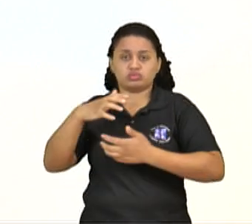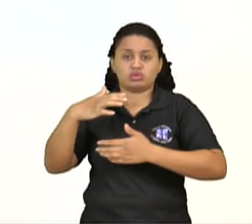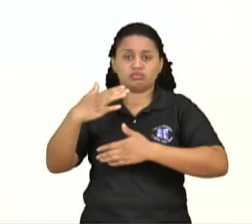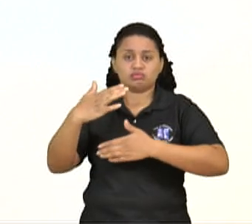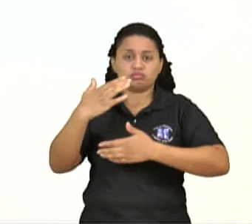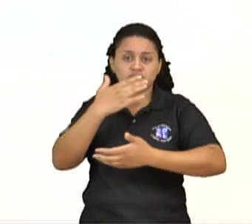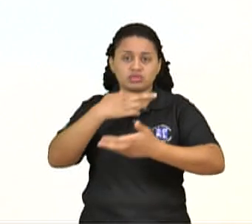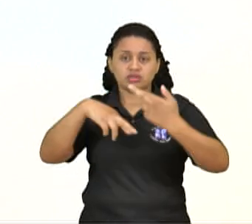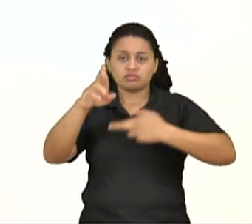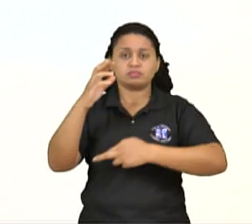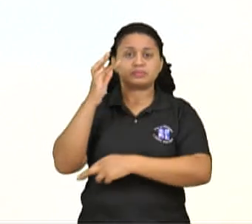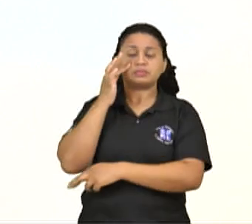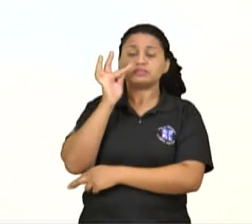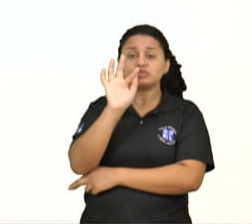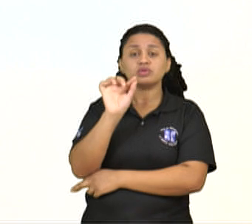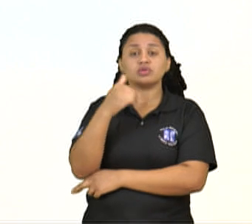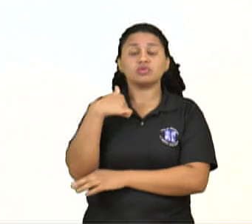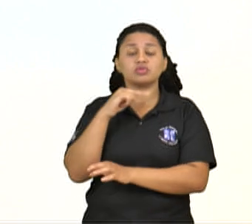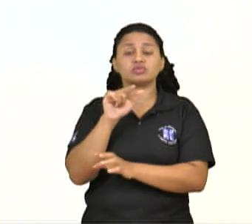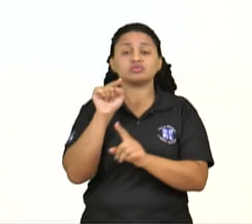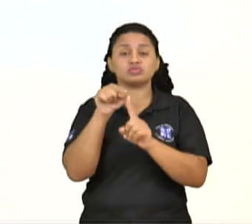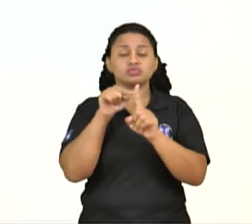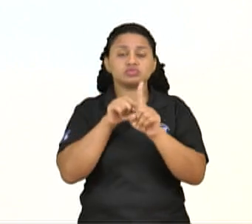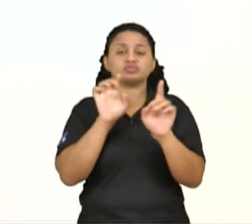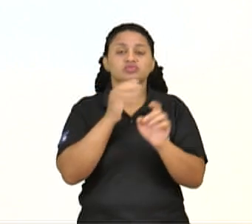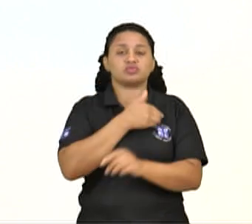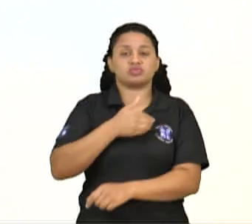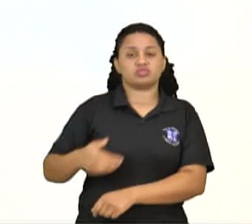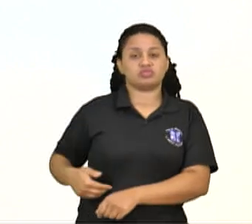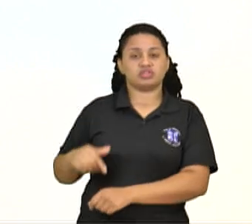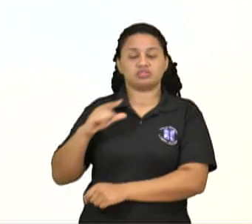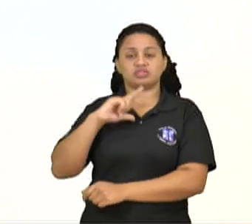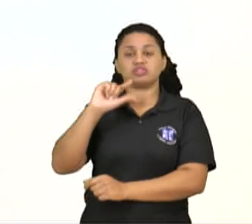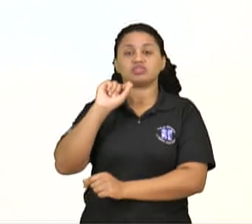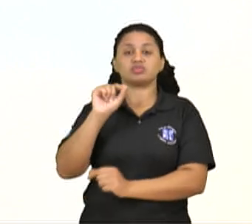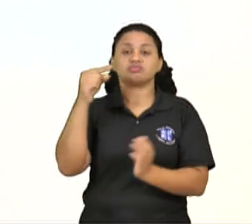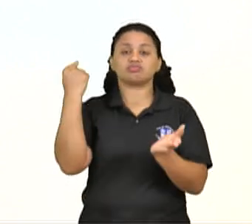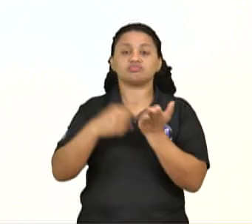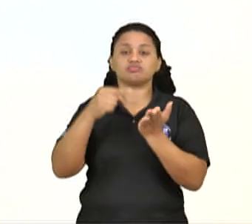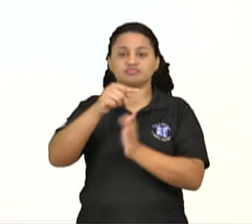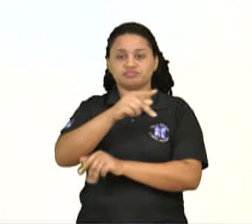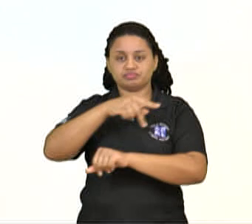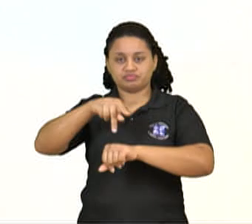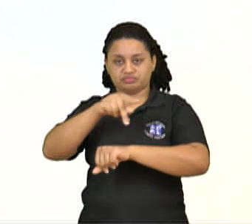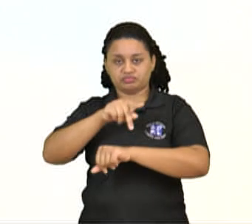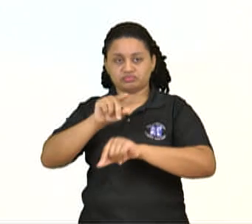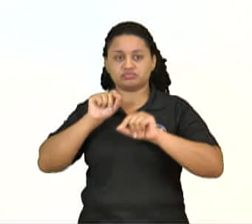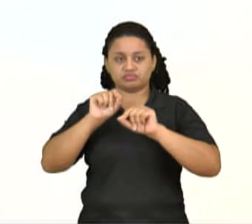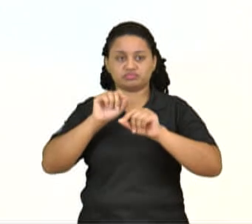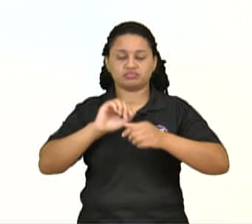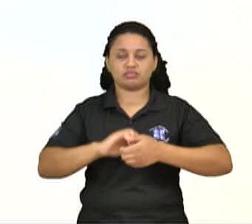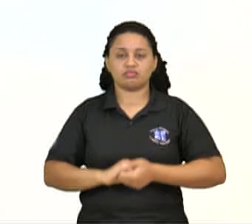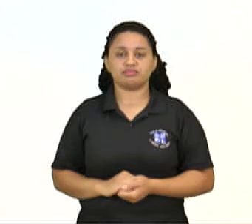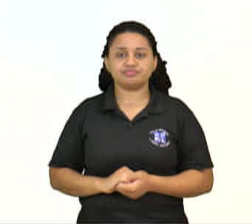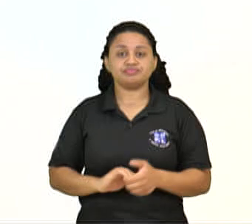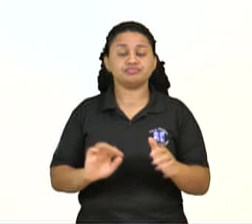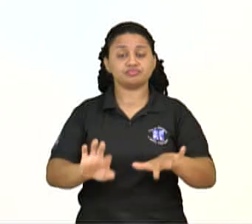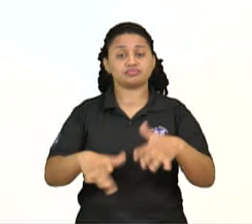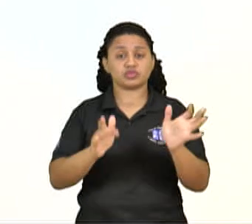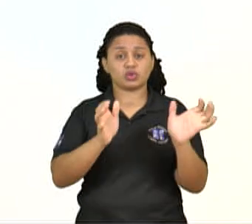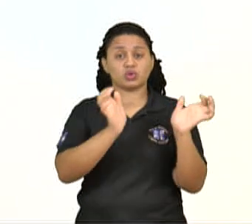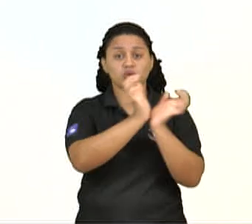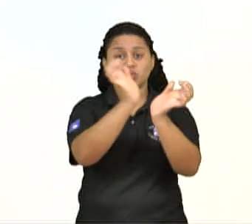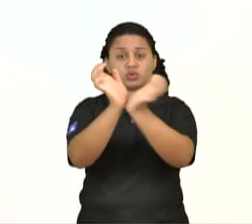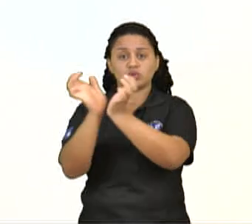Francesa, dentro de um dos governos existentes que eram a Convenção Nacional? Bom, quais eram esses